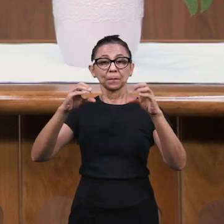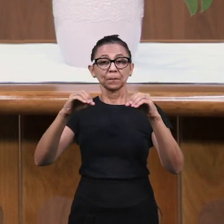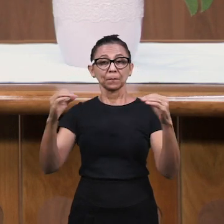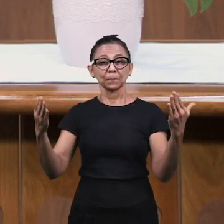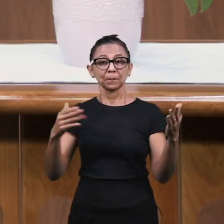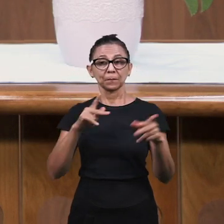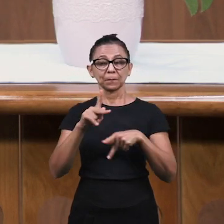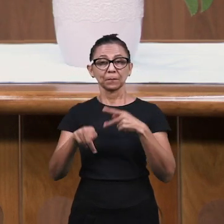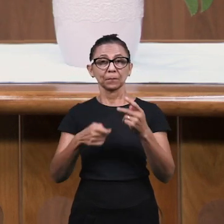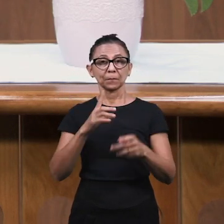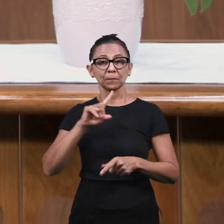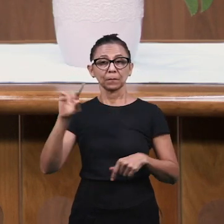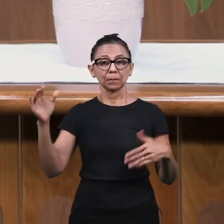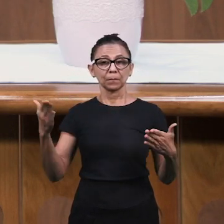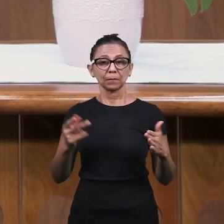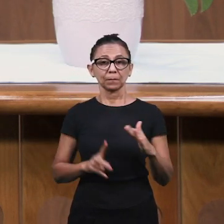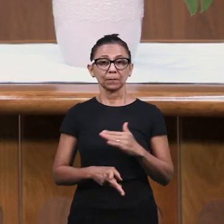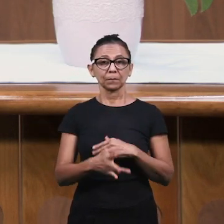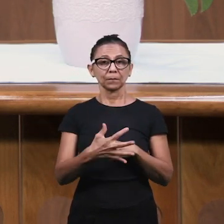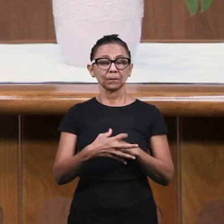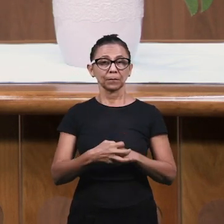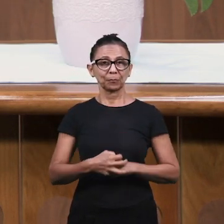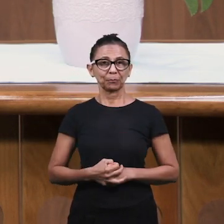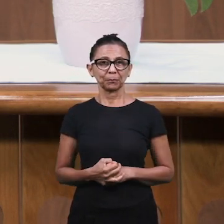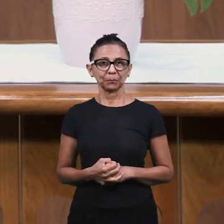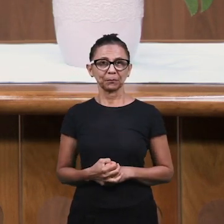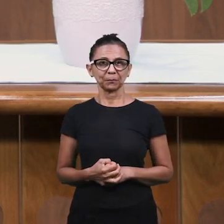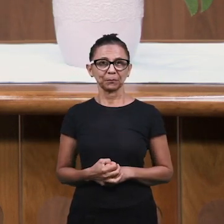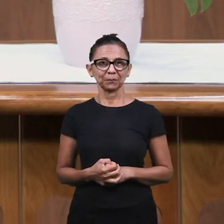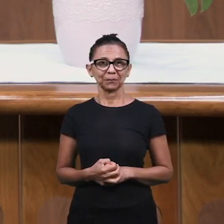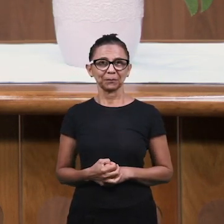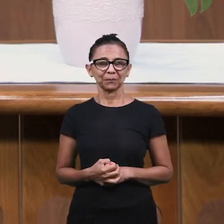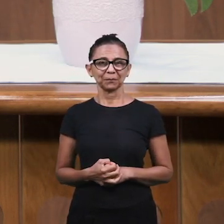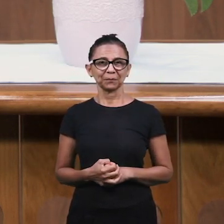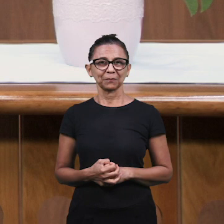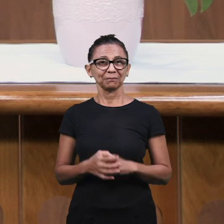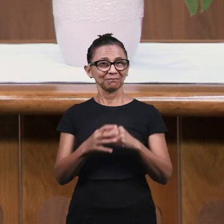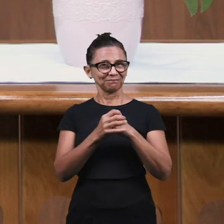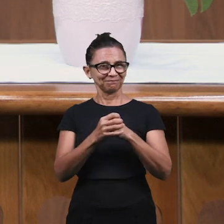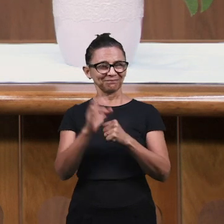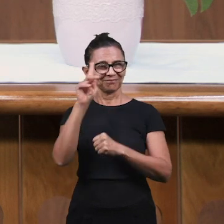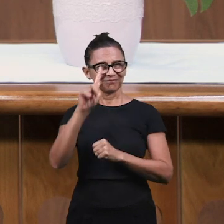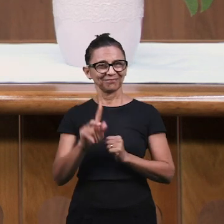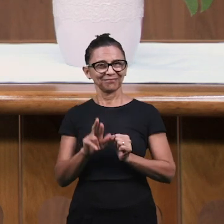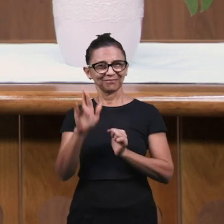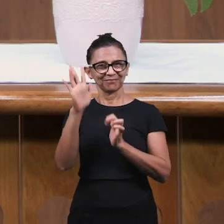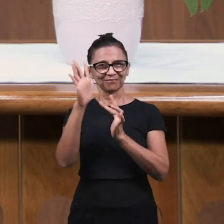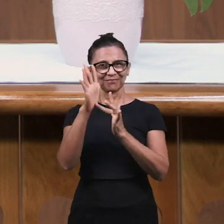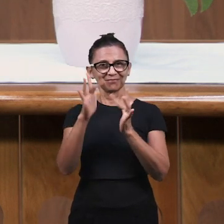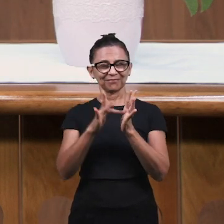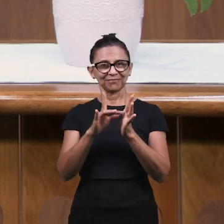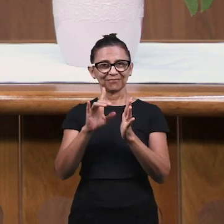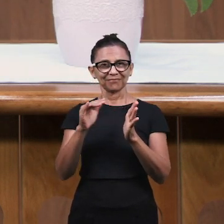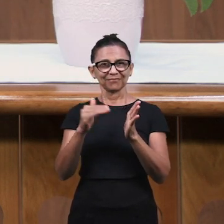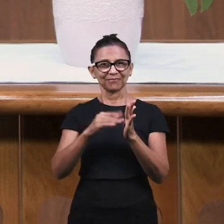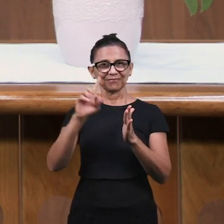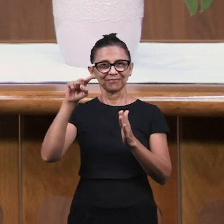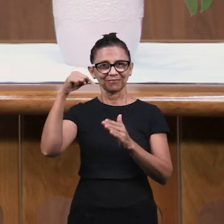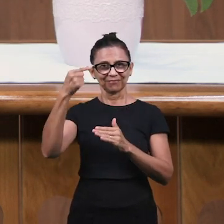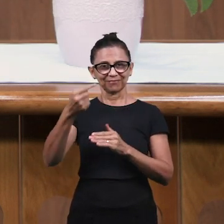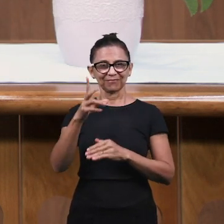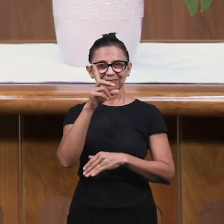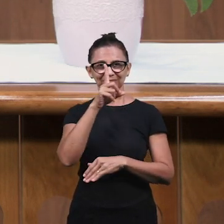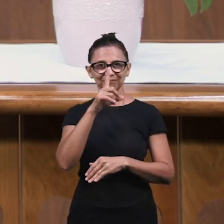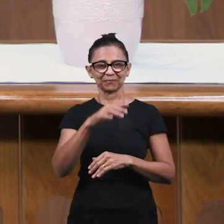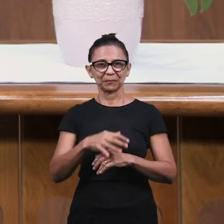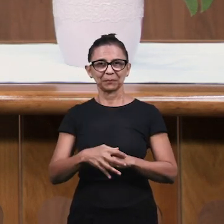repousem sobre vós, irmãos, e sobre todo o povo de Deus, desde agora e para sempre. Amém. Amém, irmãos. A paz do Senhor Jesus. Até o próximo